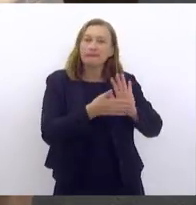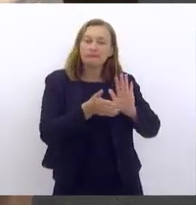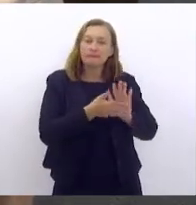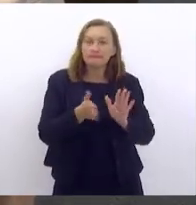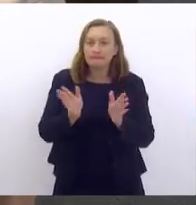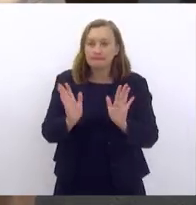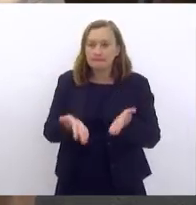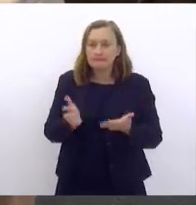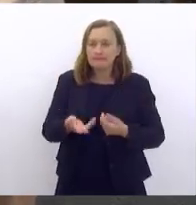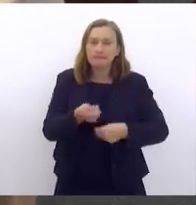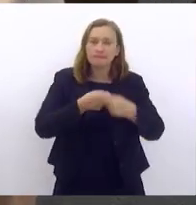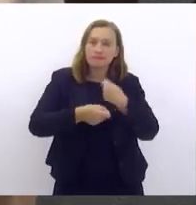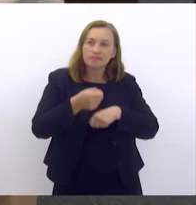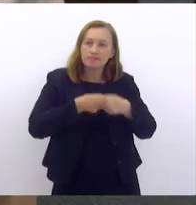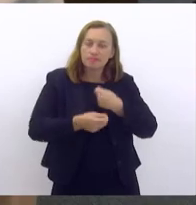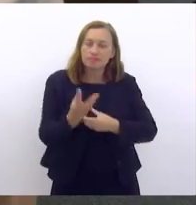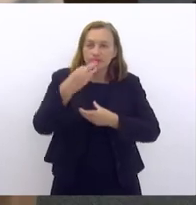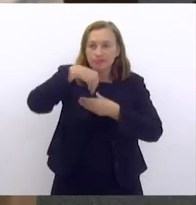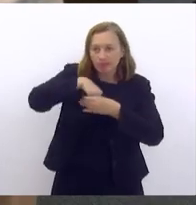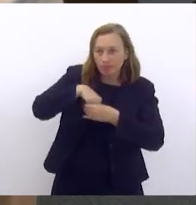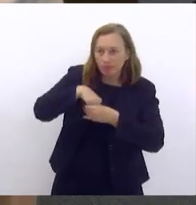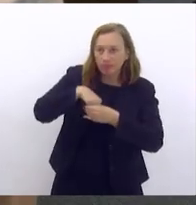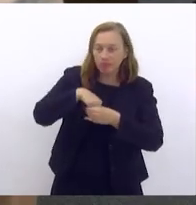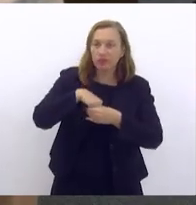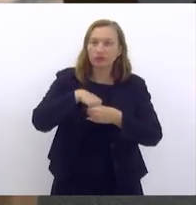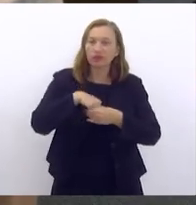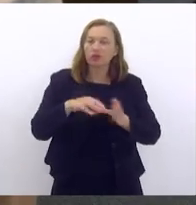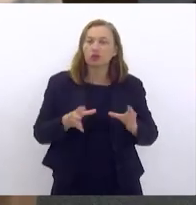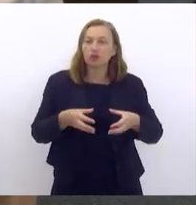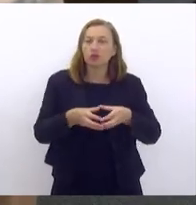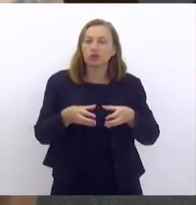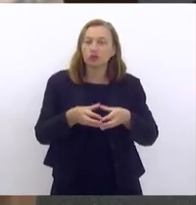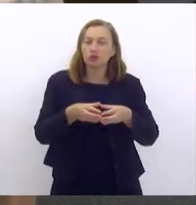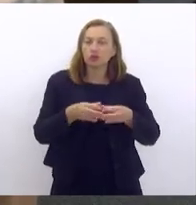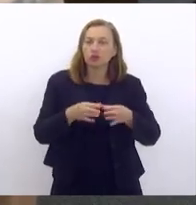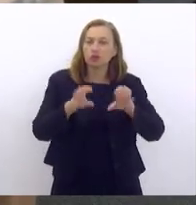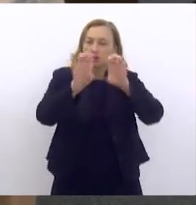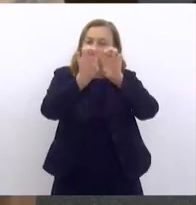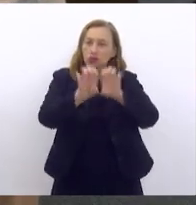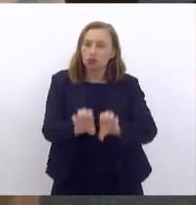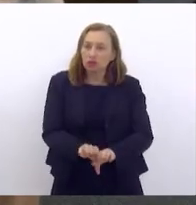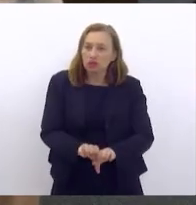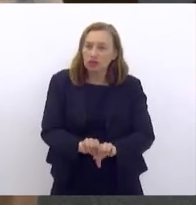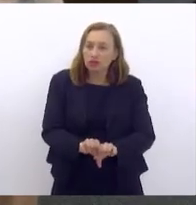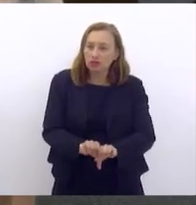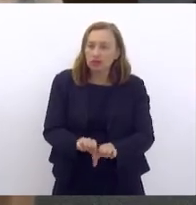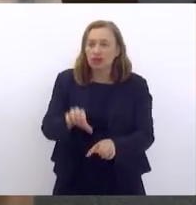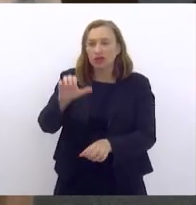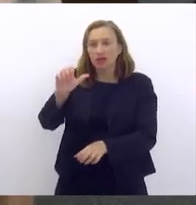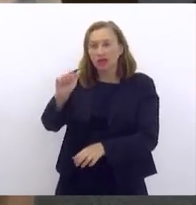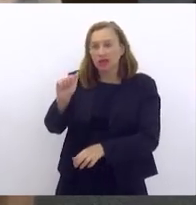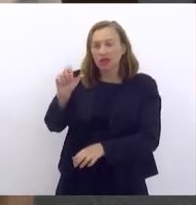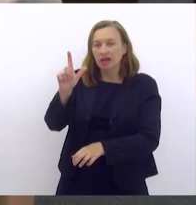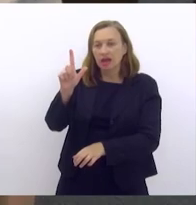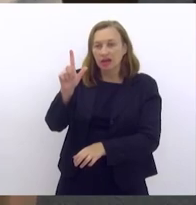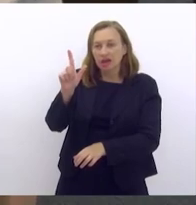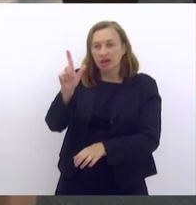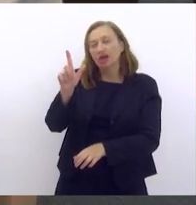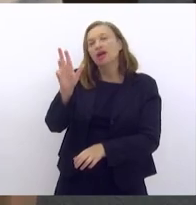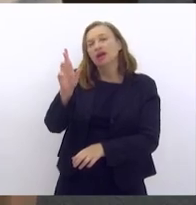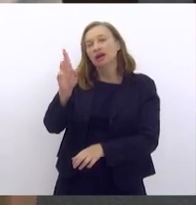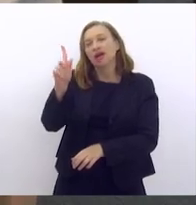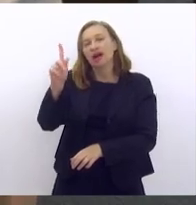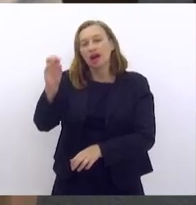hoje negociada dentro da corporação é de uma reestruturação de cargos com a extinção de cargos vagos de